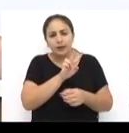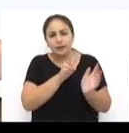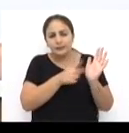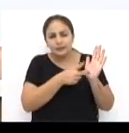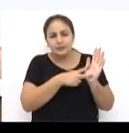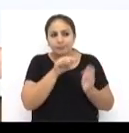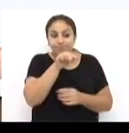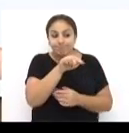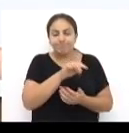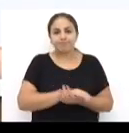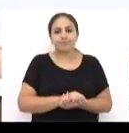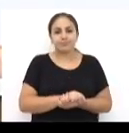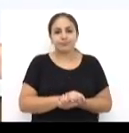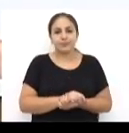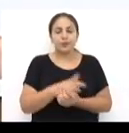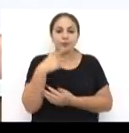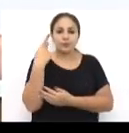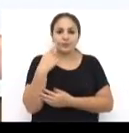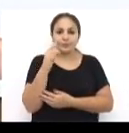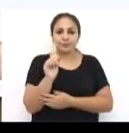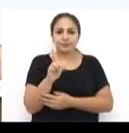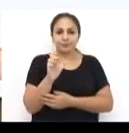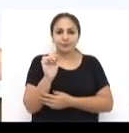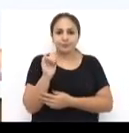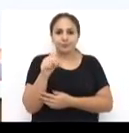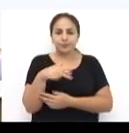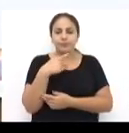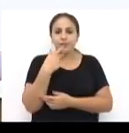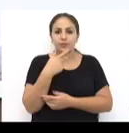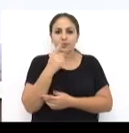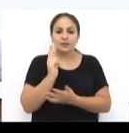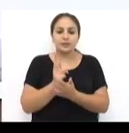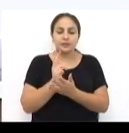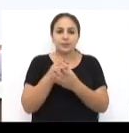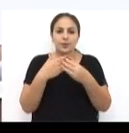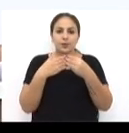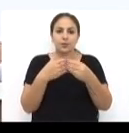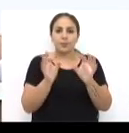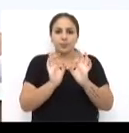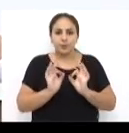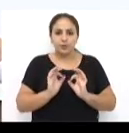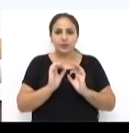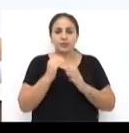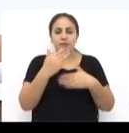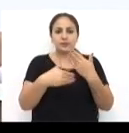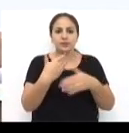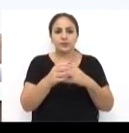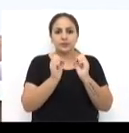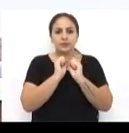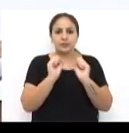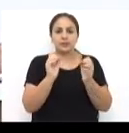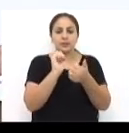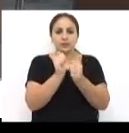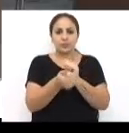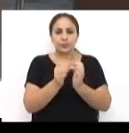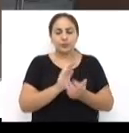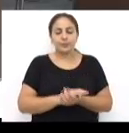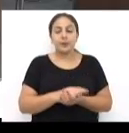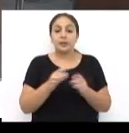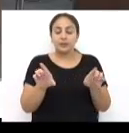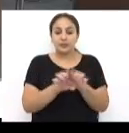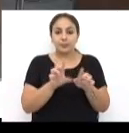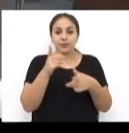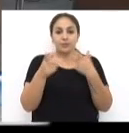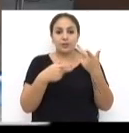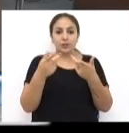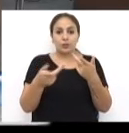O vereador Gleison disse que seu gabinete acompanha os projetos desenvolvidos pela Secretaria de Esportes. Ele